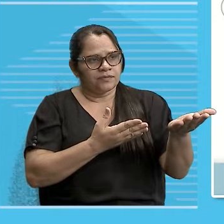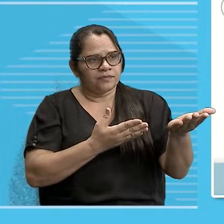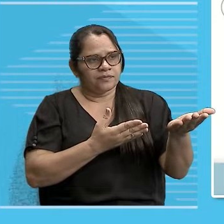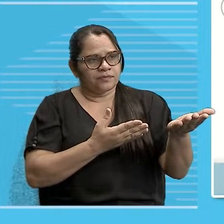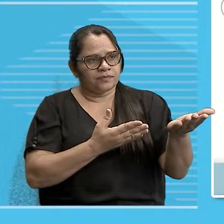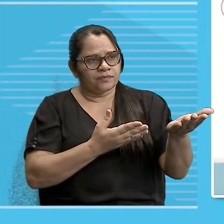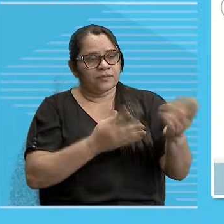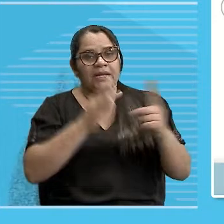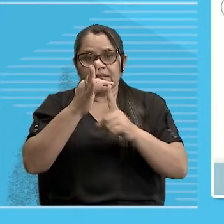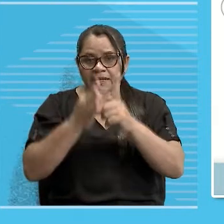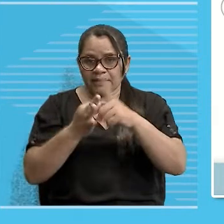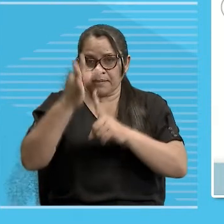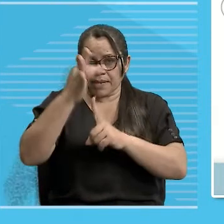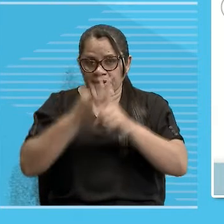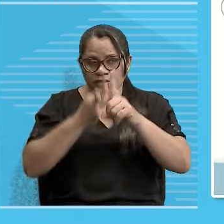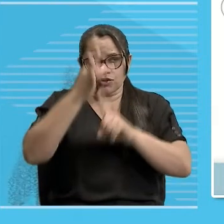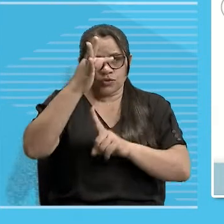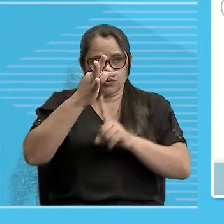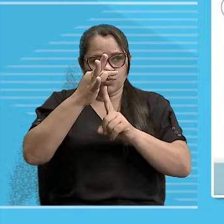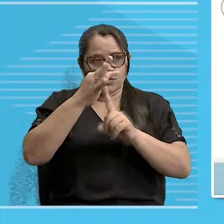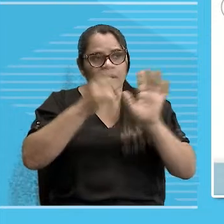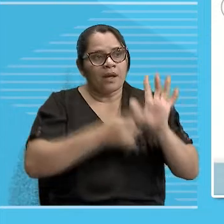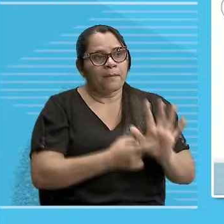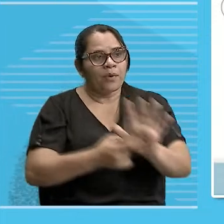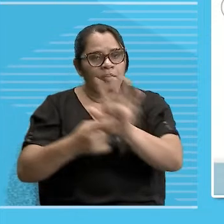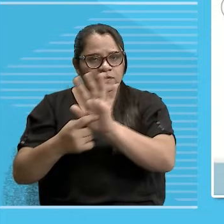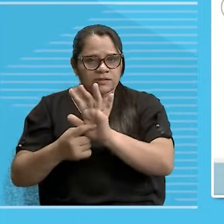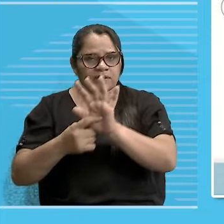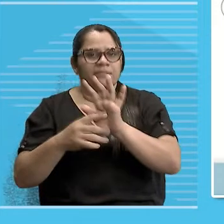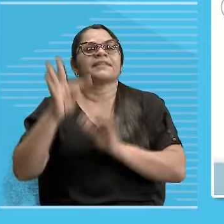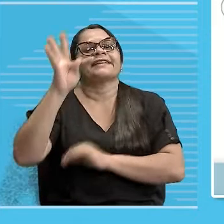a temperatura em Celsius será indicada por TC,